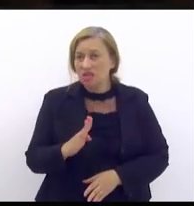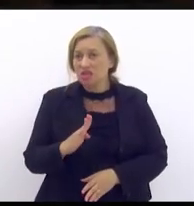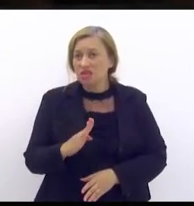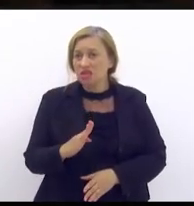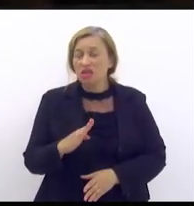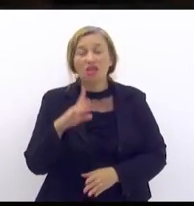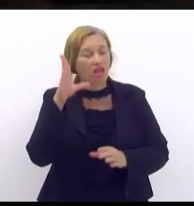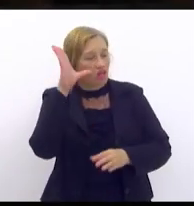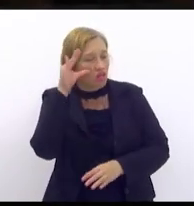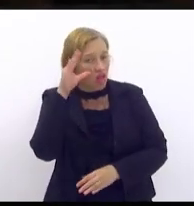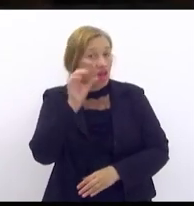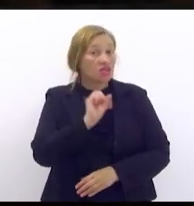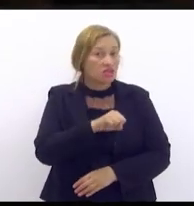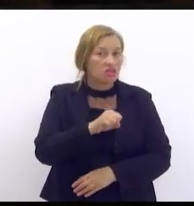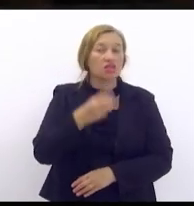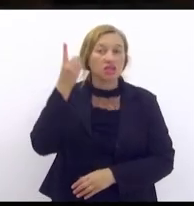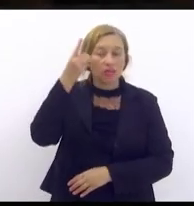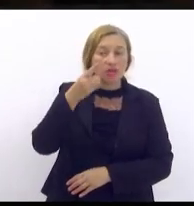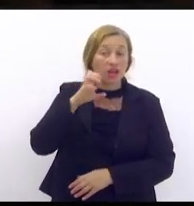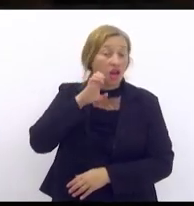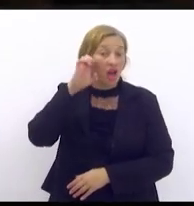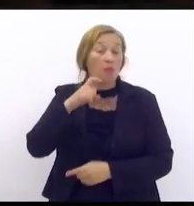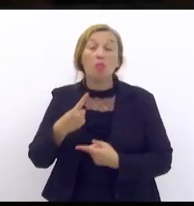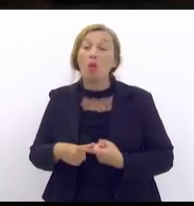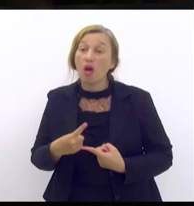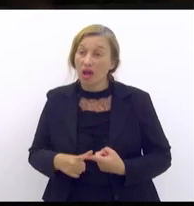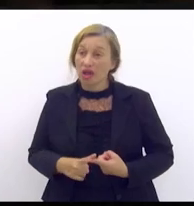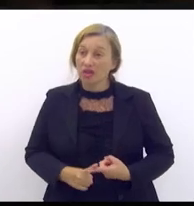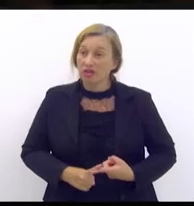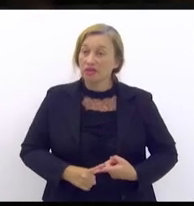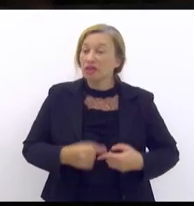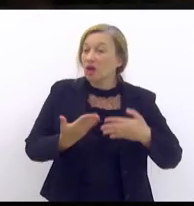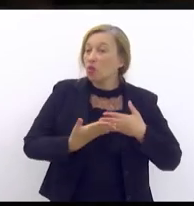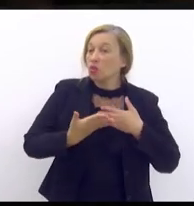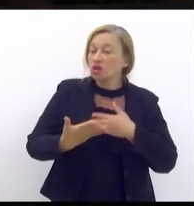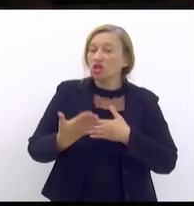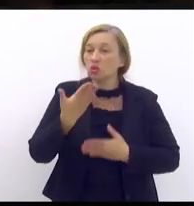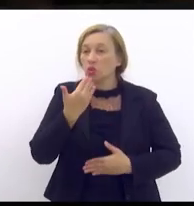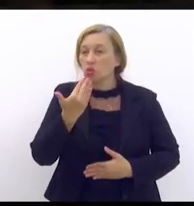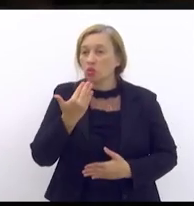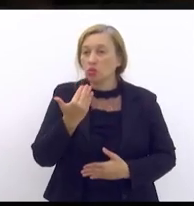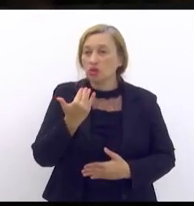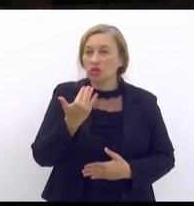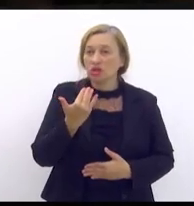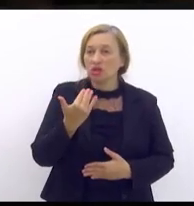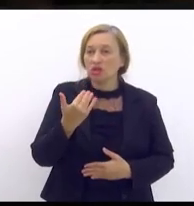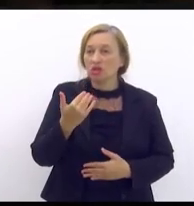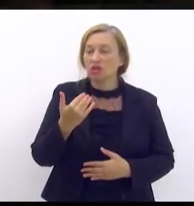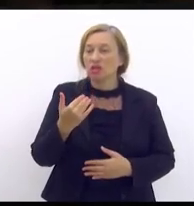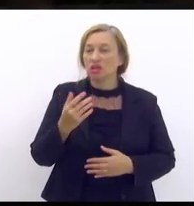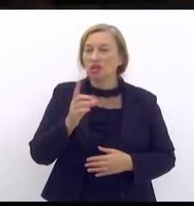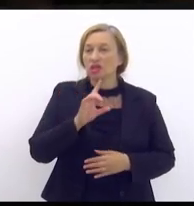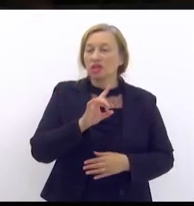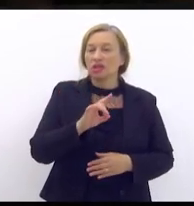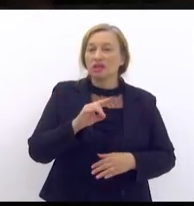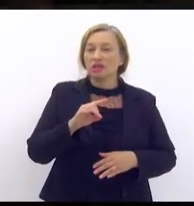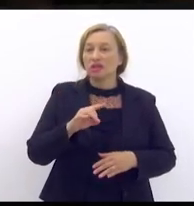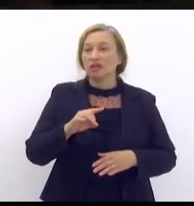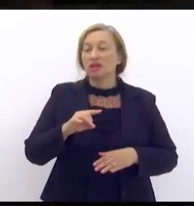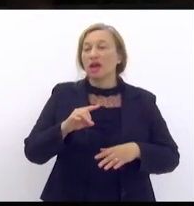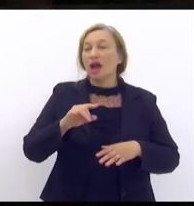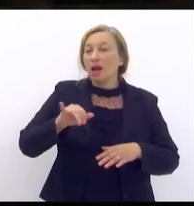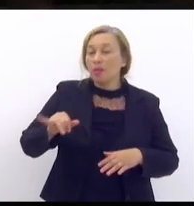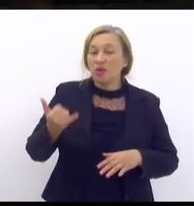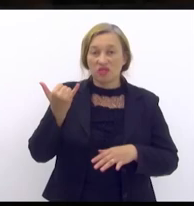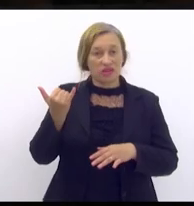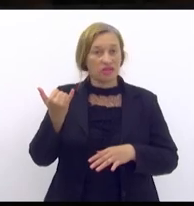extremamente interessante, deputada Élica, porque ele é um guia alimentar regionalizado para